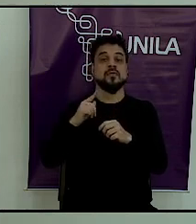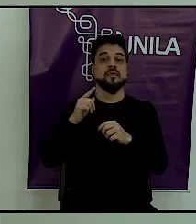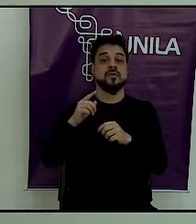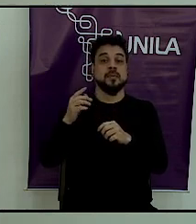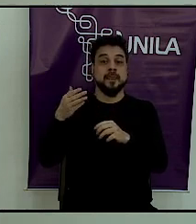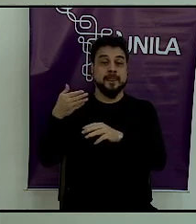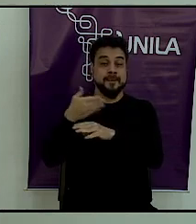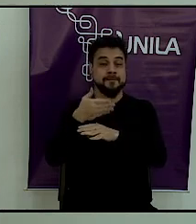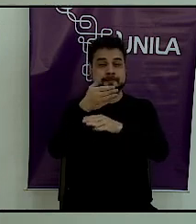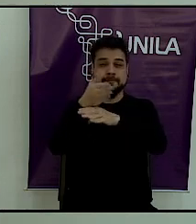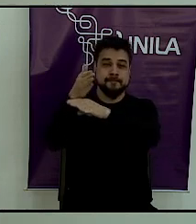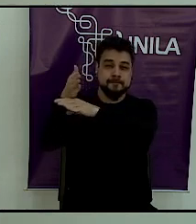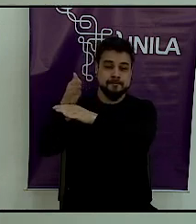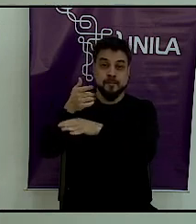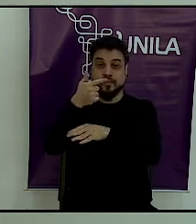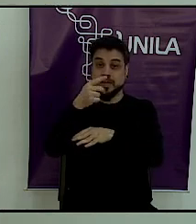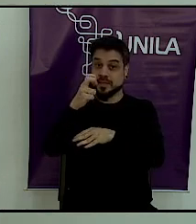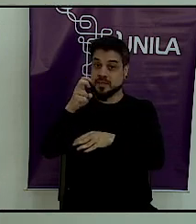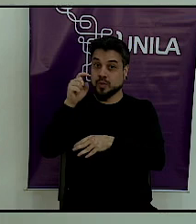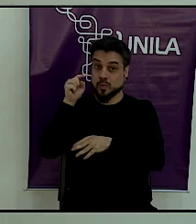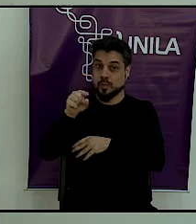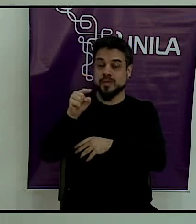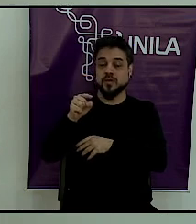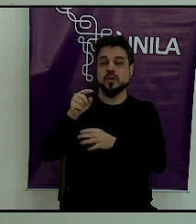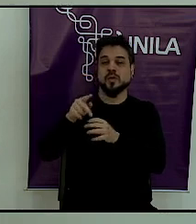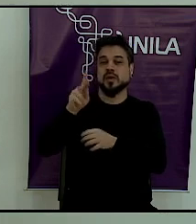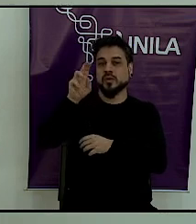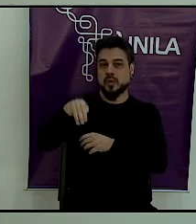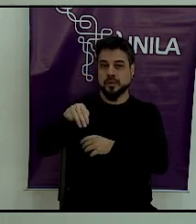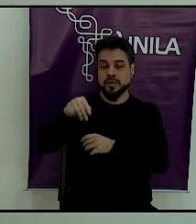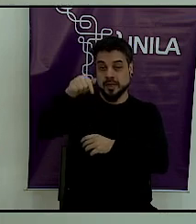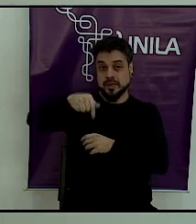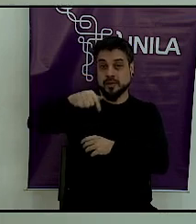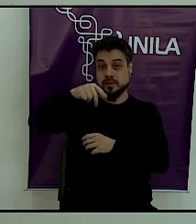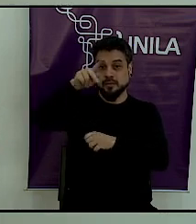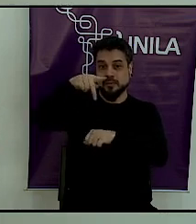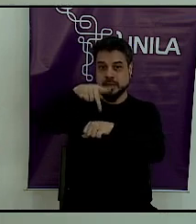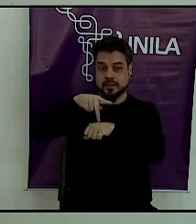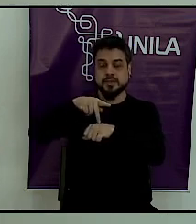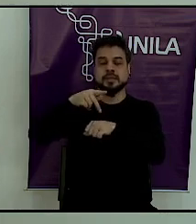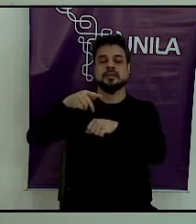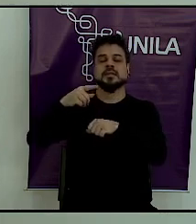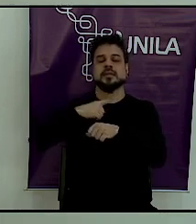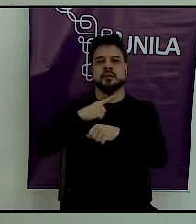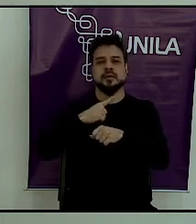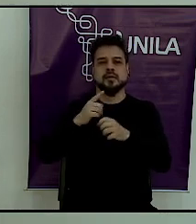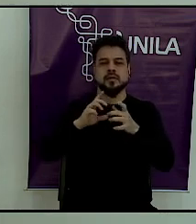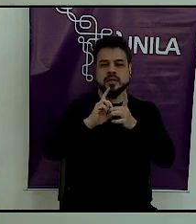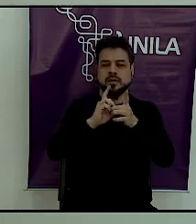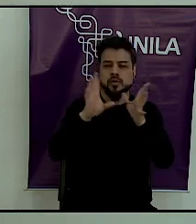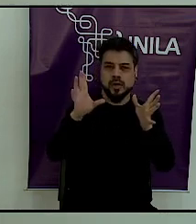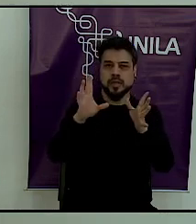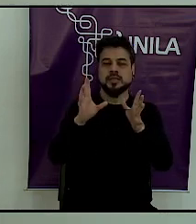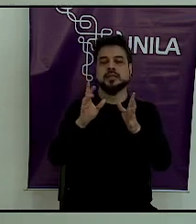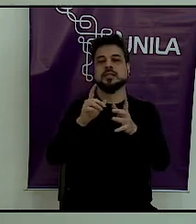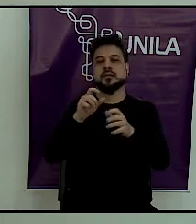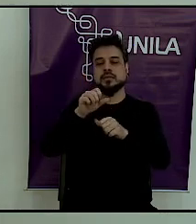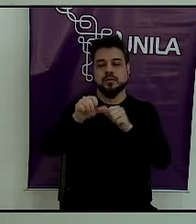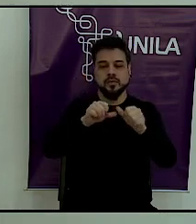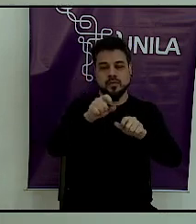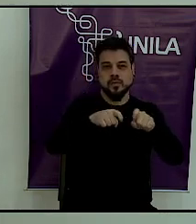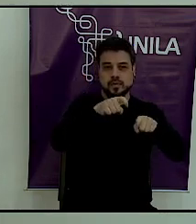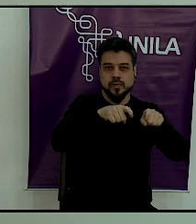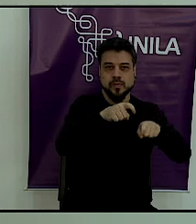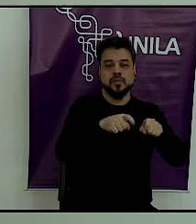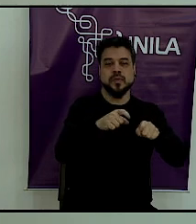quilômetros deste país com as palavras de ordem de democracia, reforma agrária e